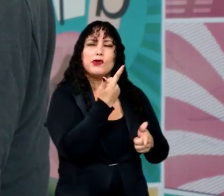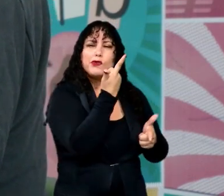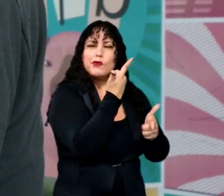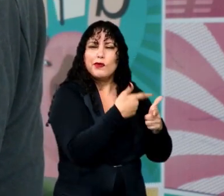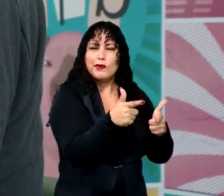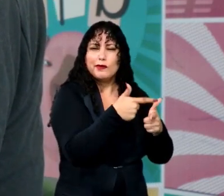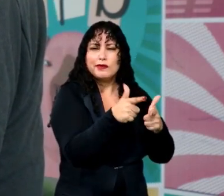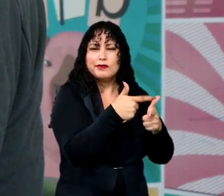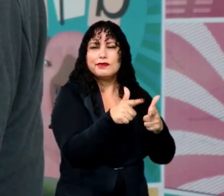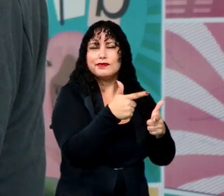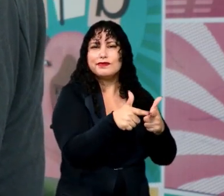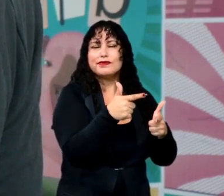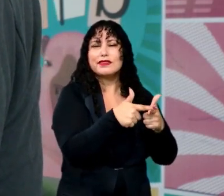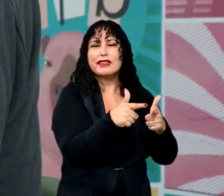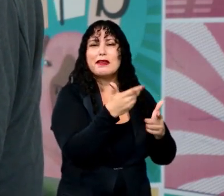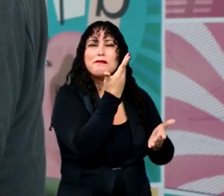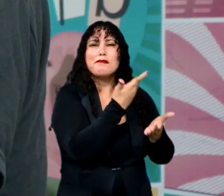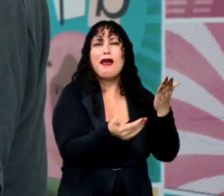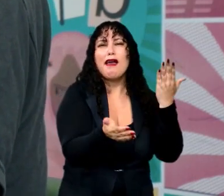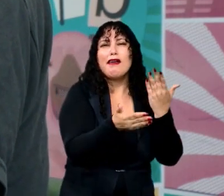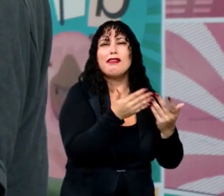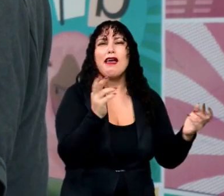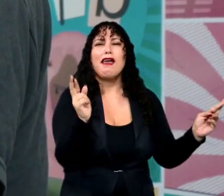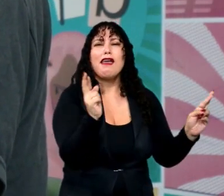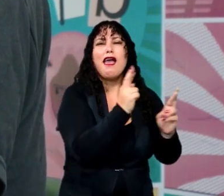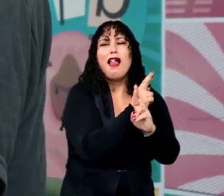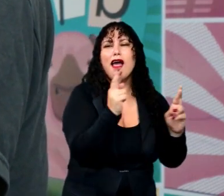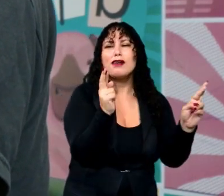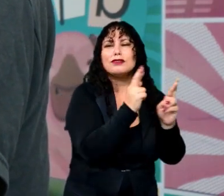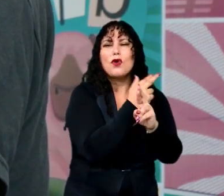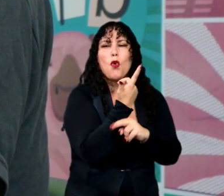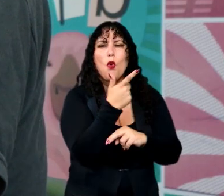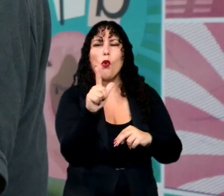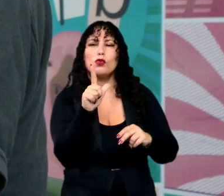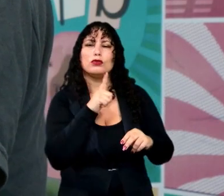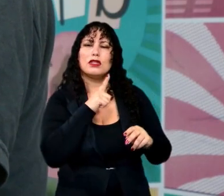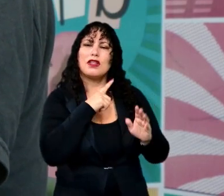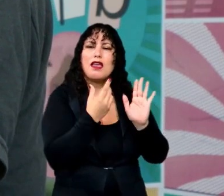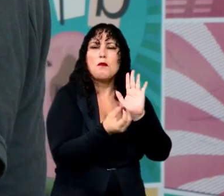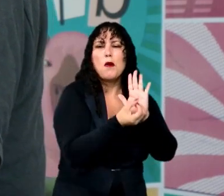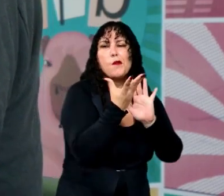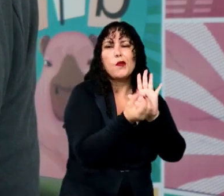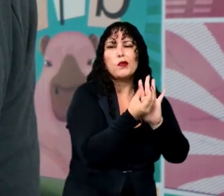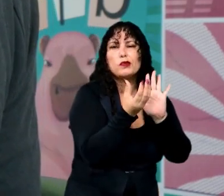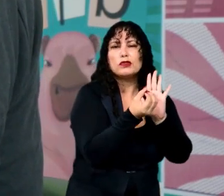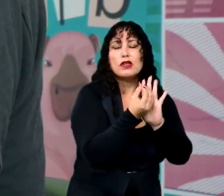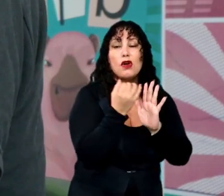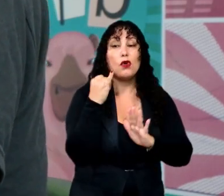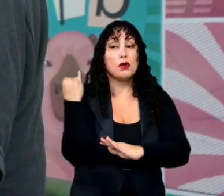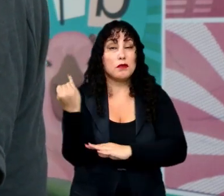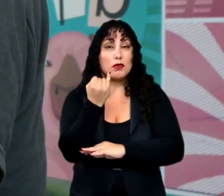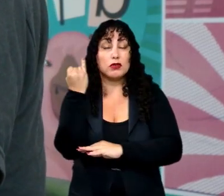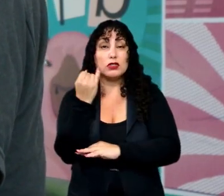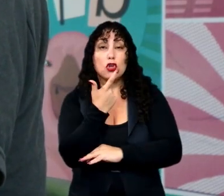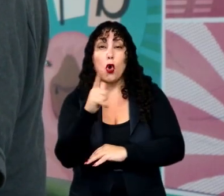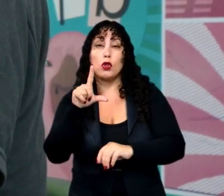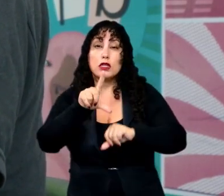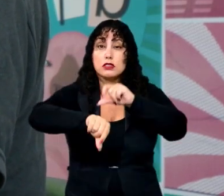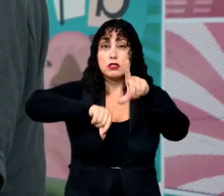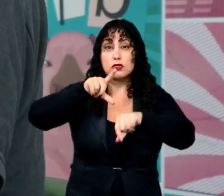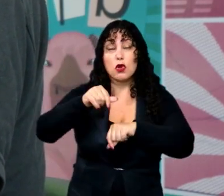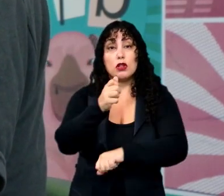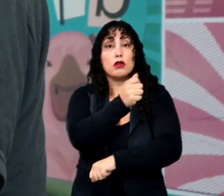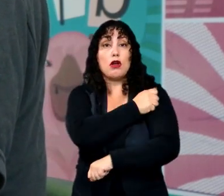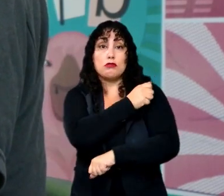você e perder em relação aos seus rendimentos né você tinha uma produção O importante de muitas alternativas que os